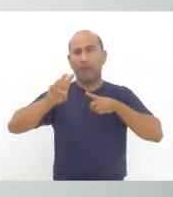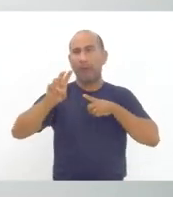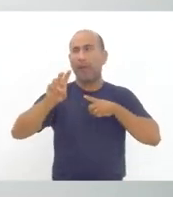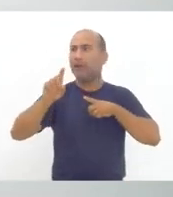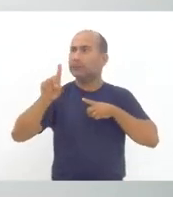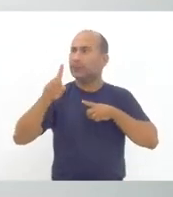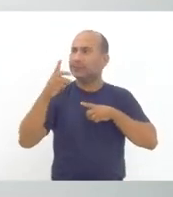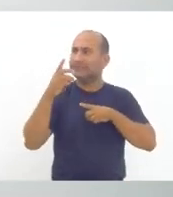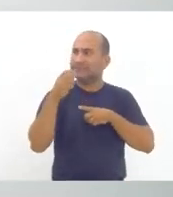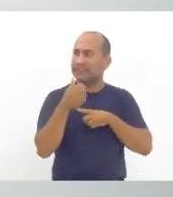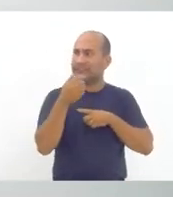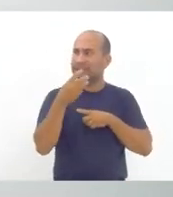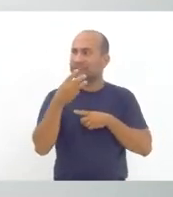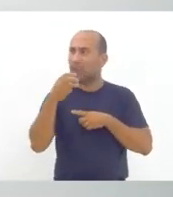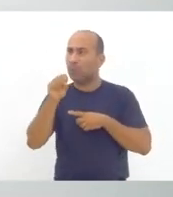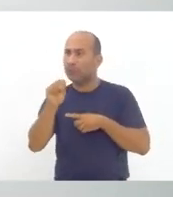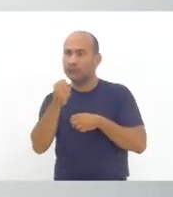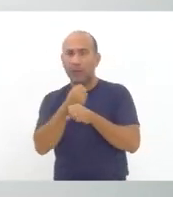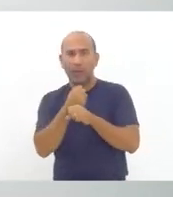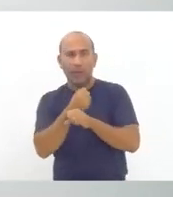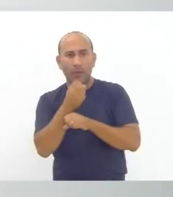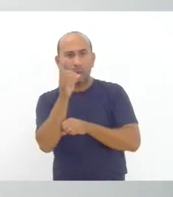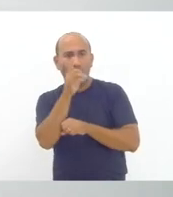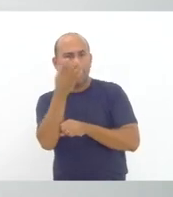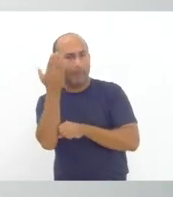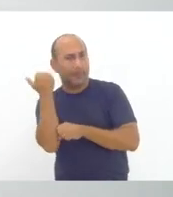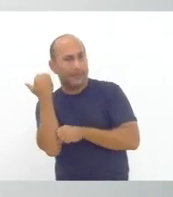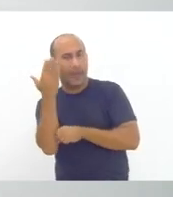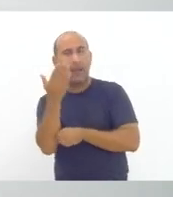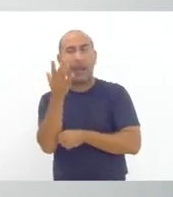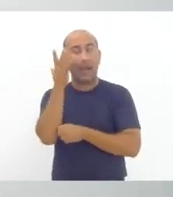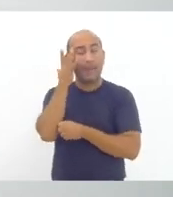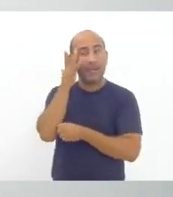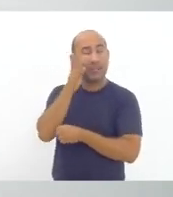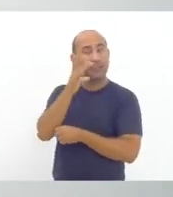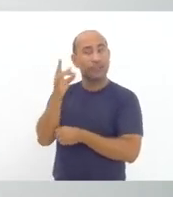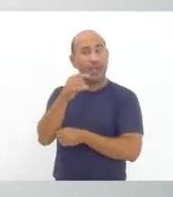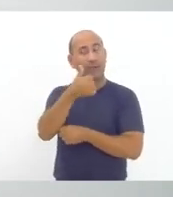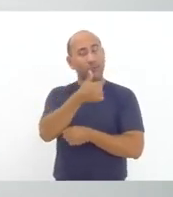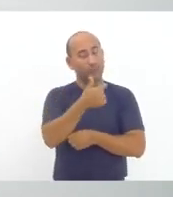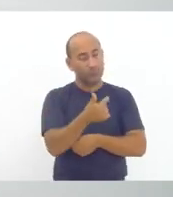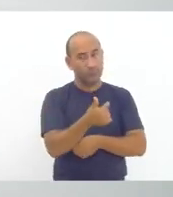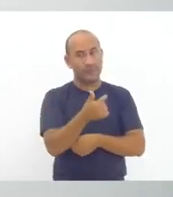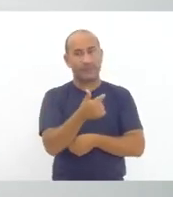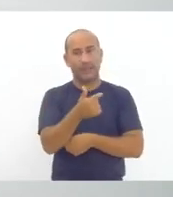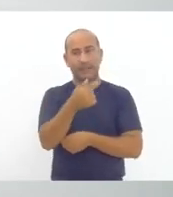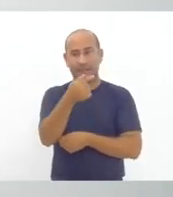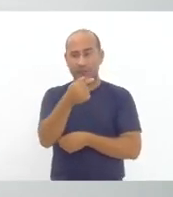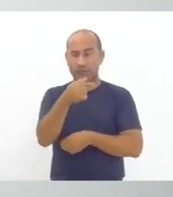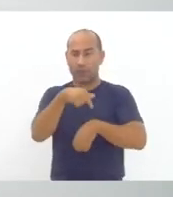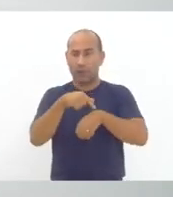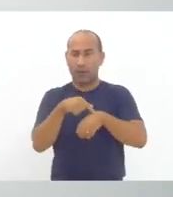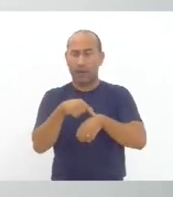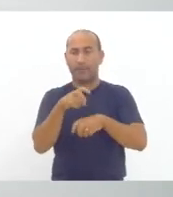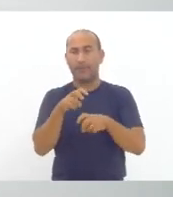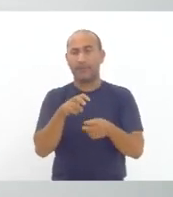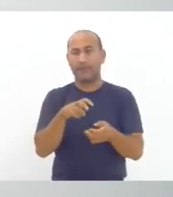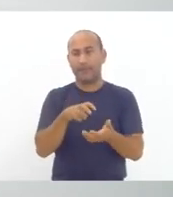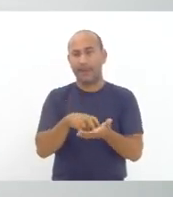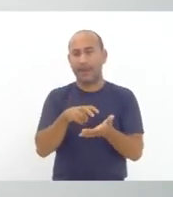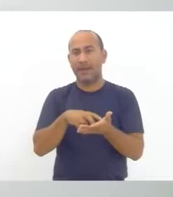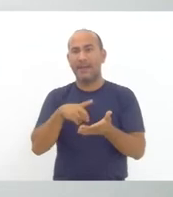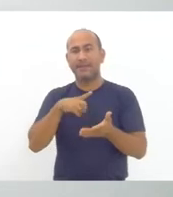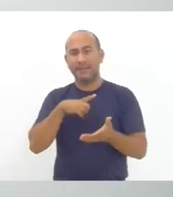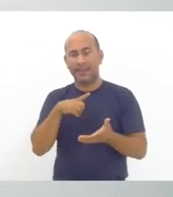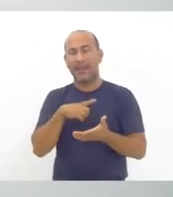anos o treino Corcovado foi domingo passado e amanhã dia 12 7 horas da manhã tem a missa lá do cristo redentor que é